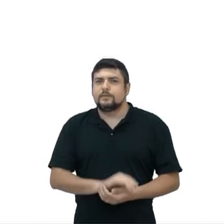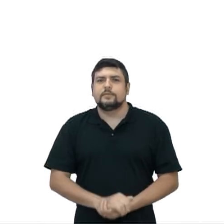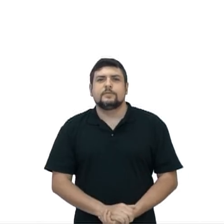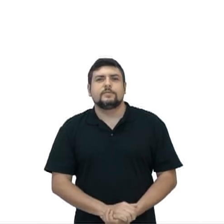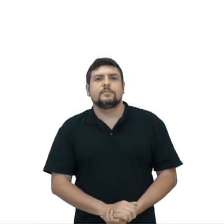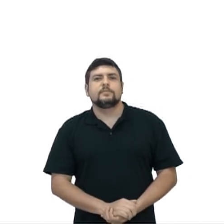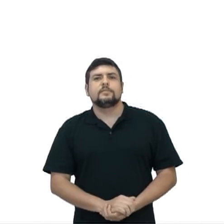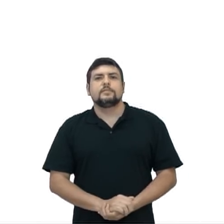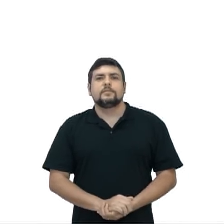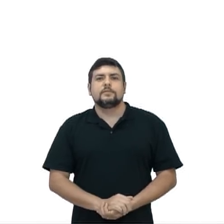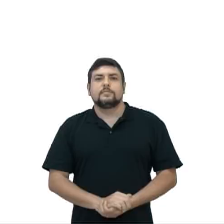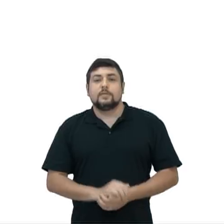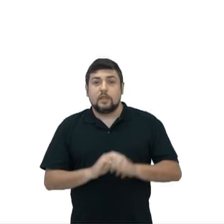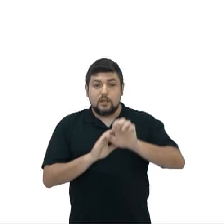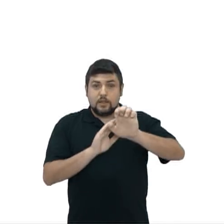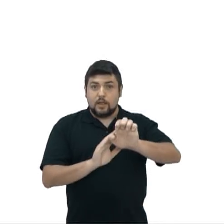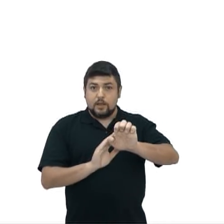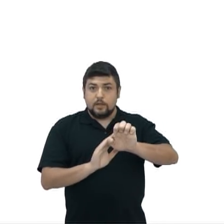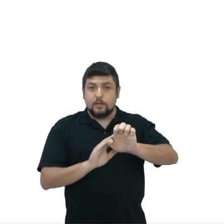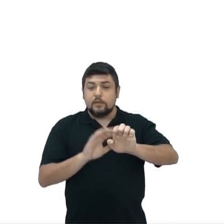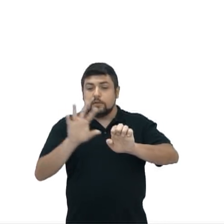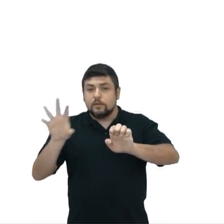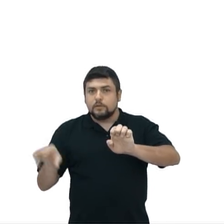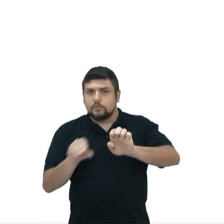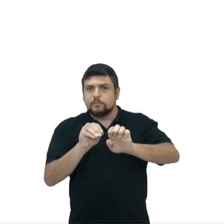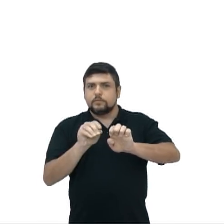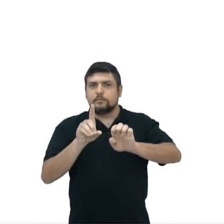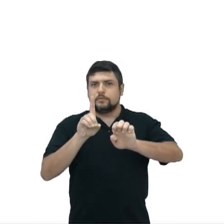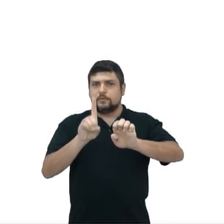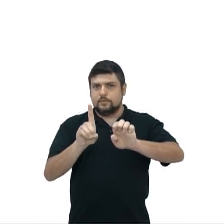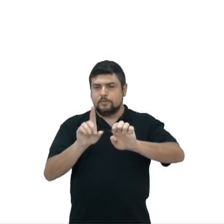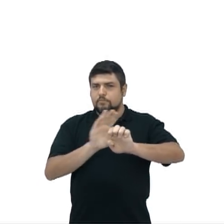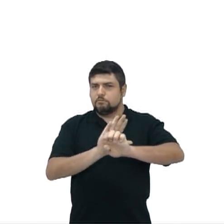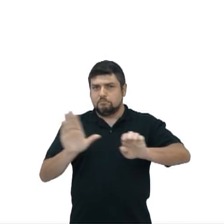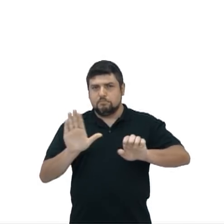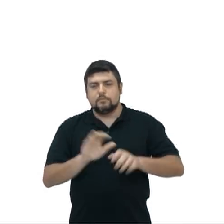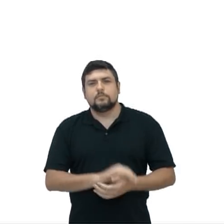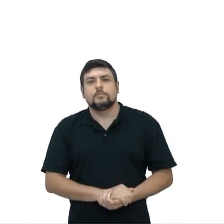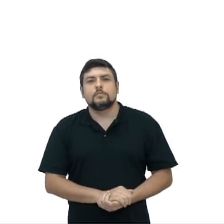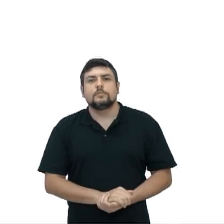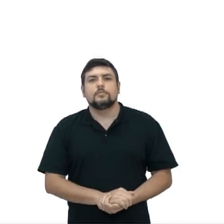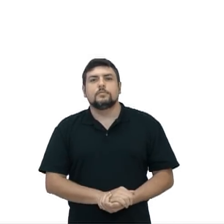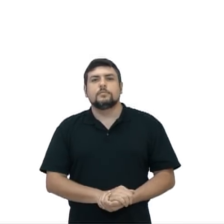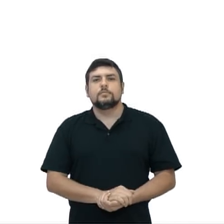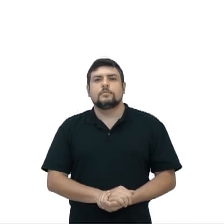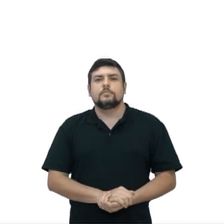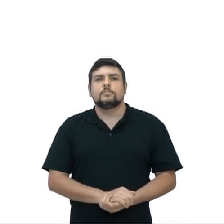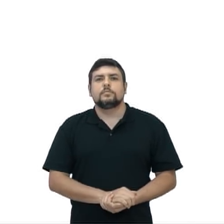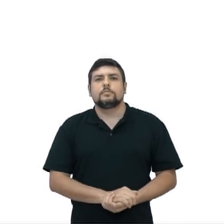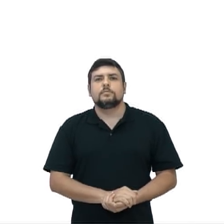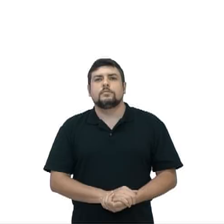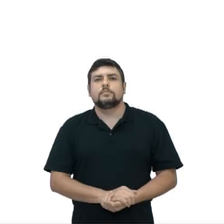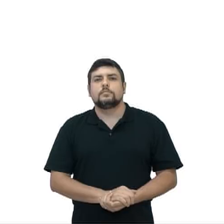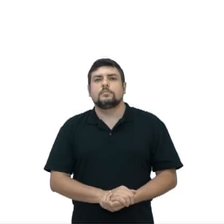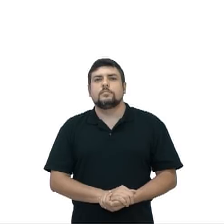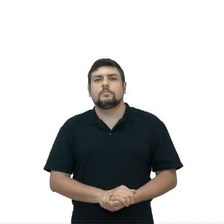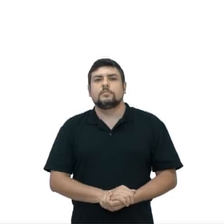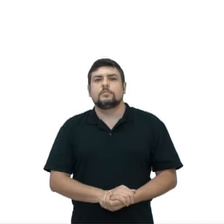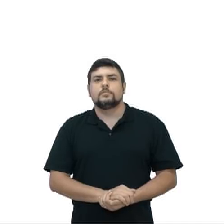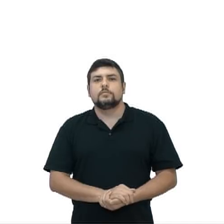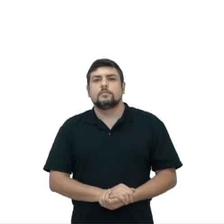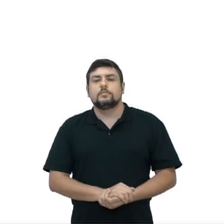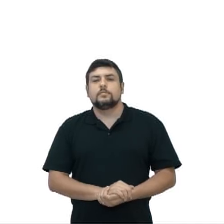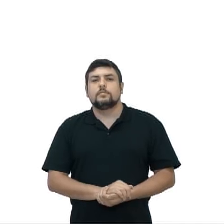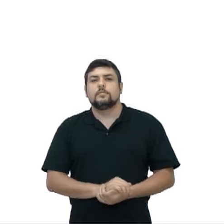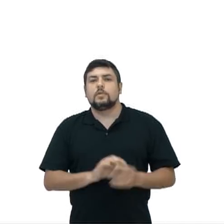olha lá, verbinho terminado com E. O que eu faço? Coloco D apenas. Stop, olha lá, consoante,